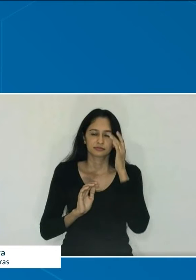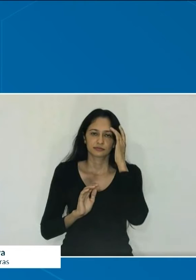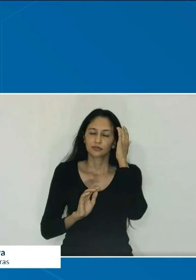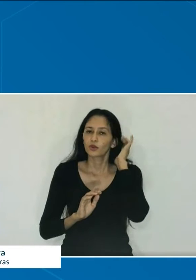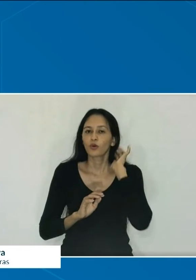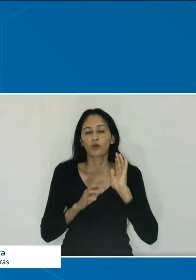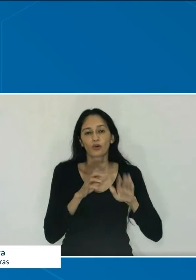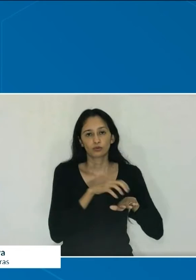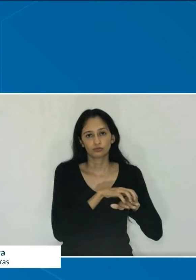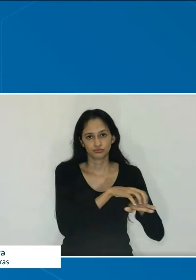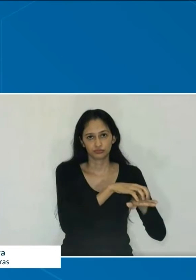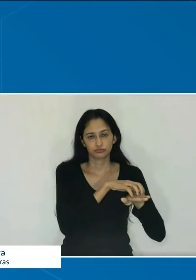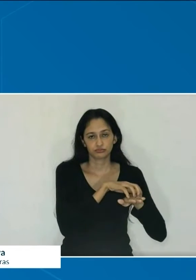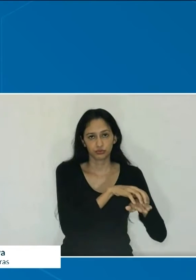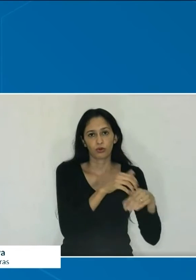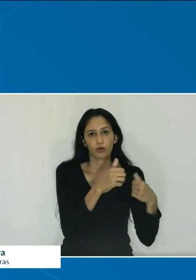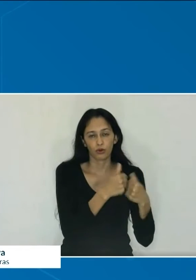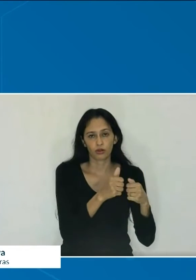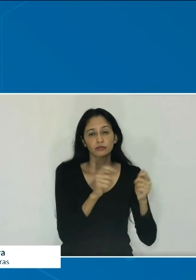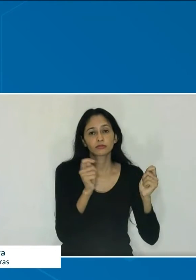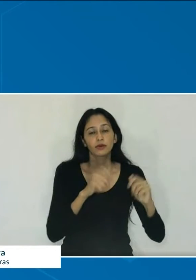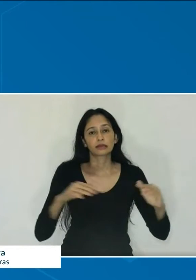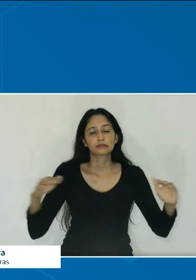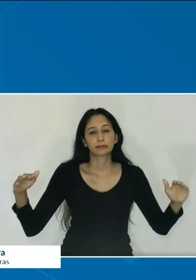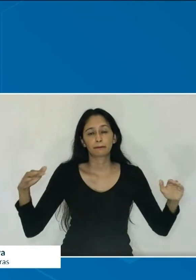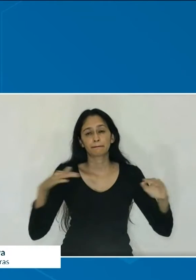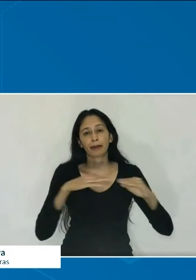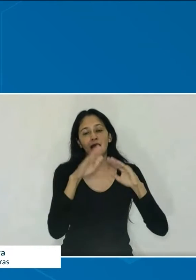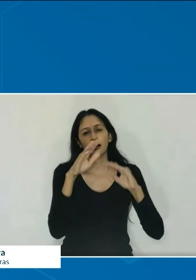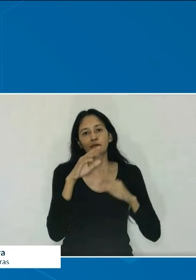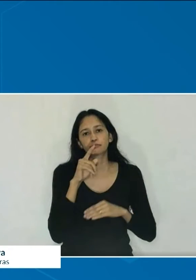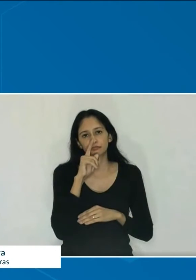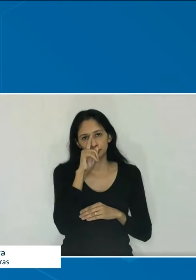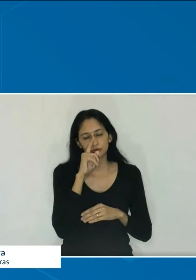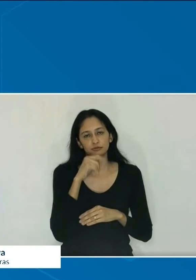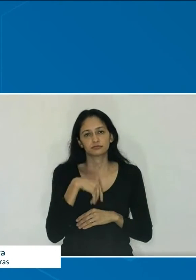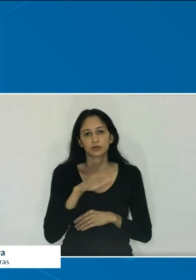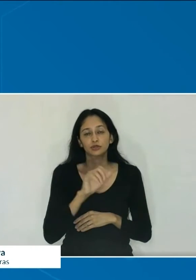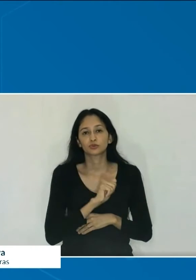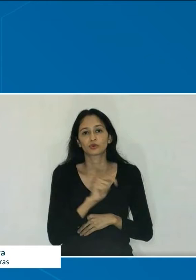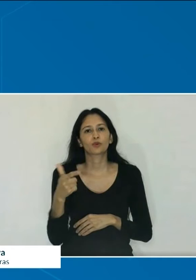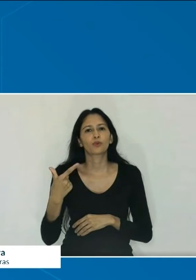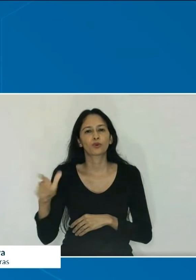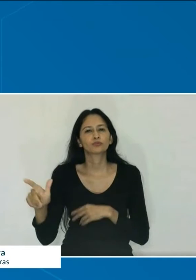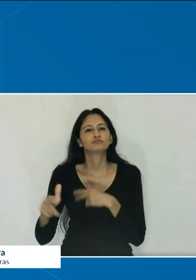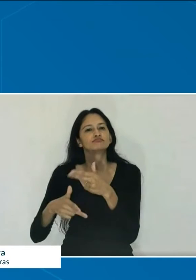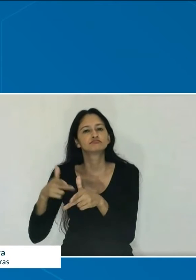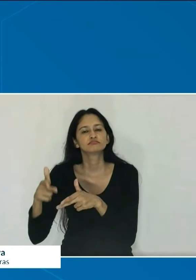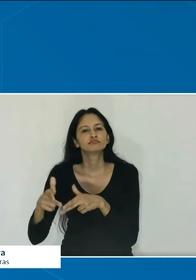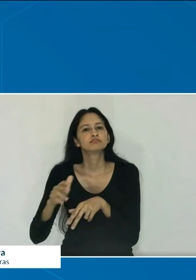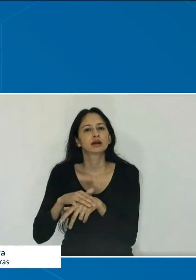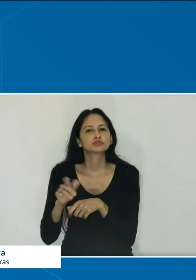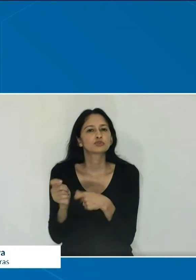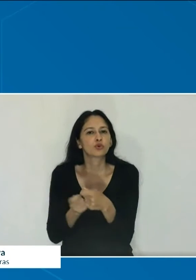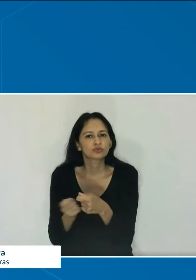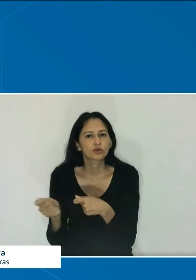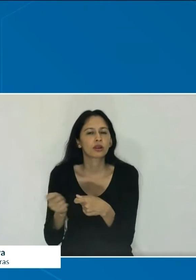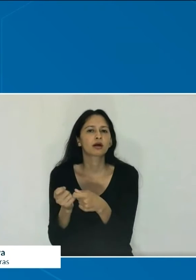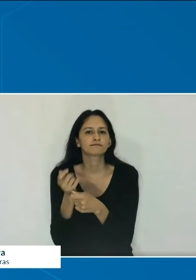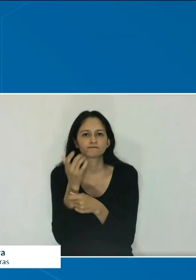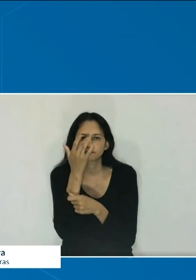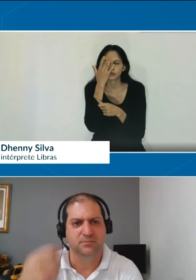vezes tem mais probabilidade de um acidente comparado com os outros modais. Perfeito. Professor Willer, essa questão